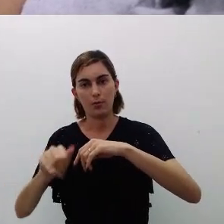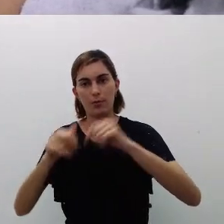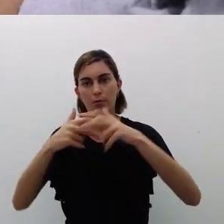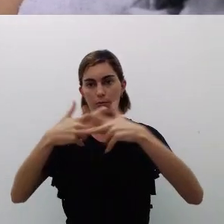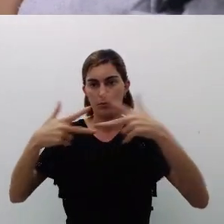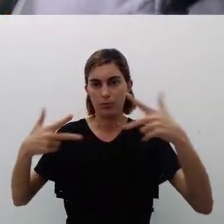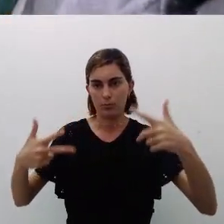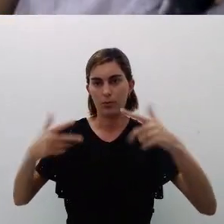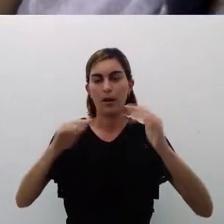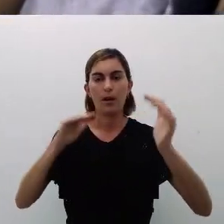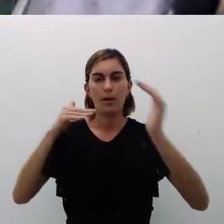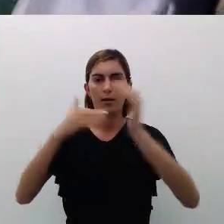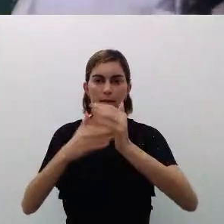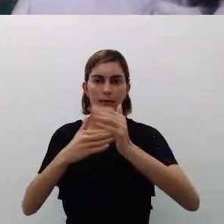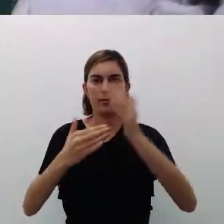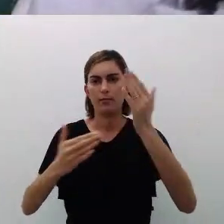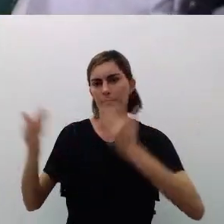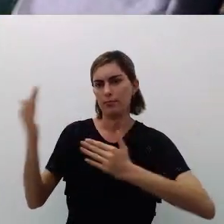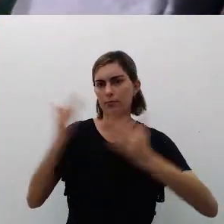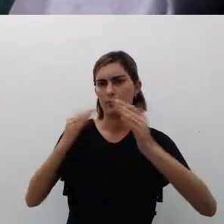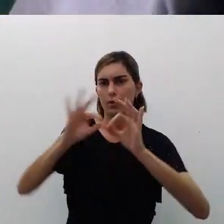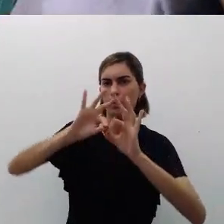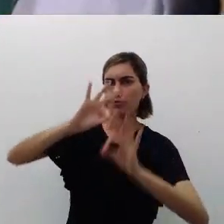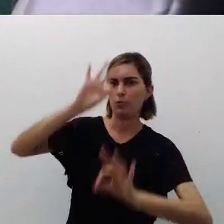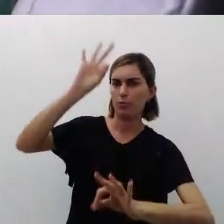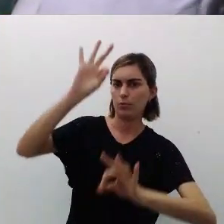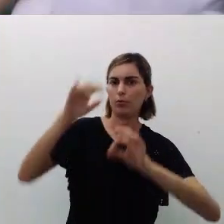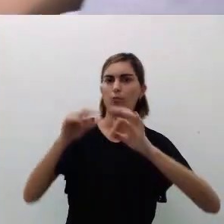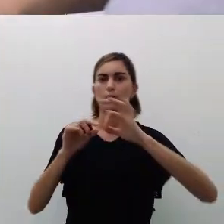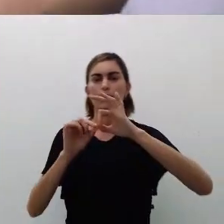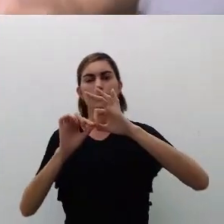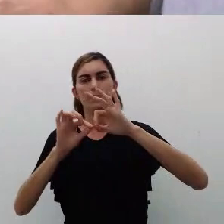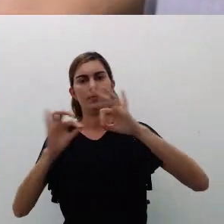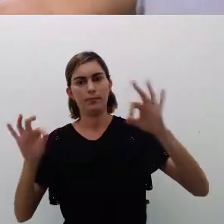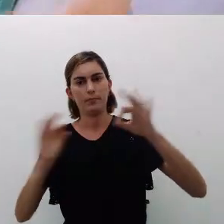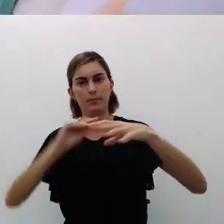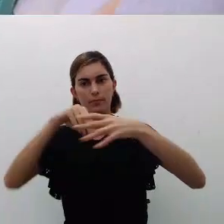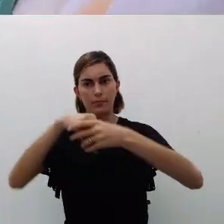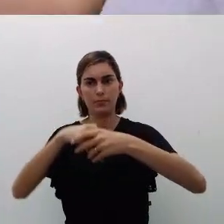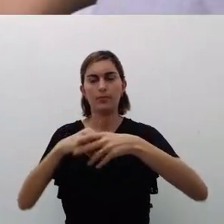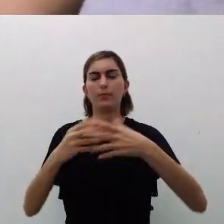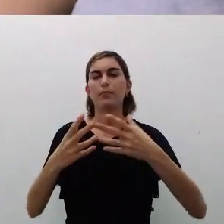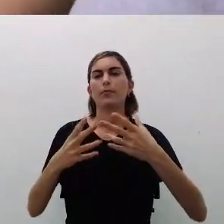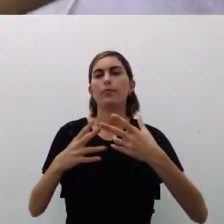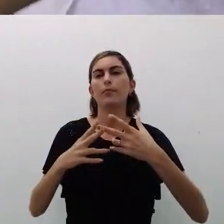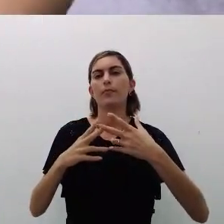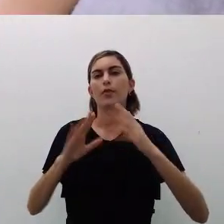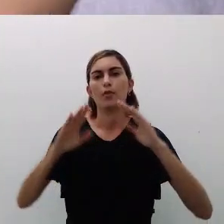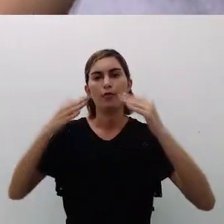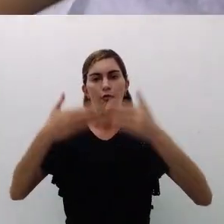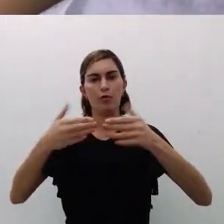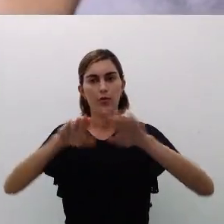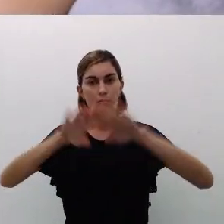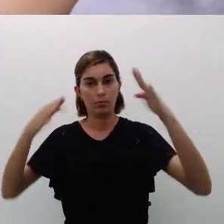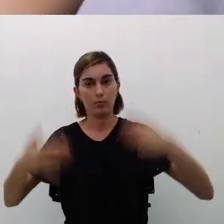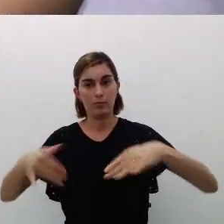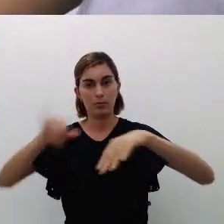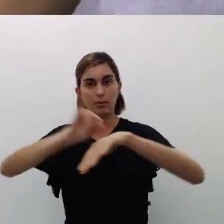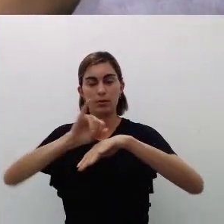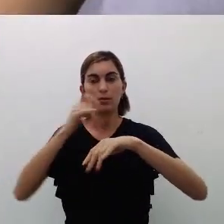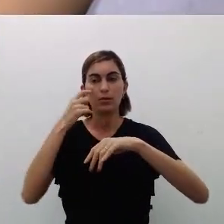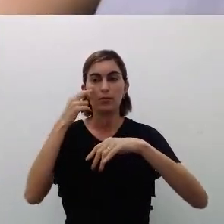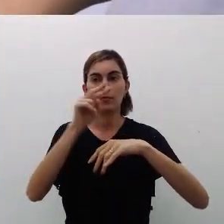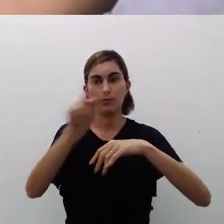até da relação à altura, né? Está dentro da mesa, foco da mesa, você vê que está mais dentro